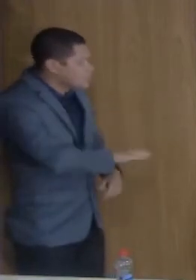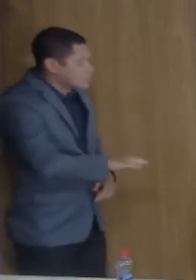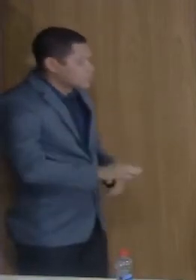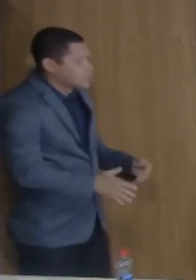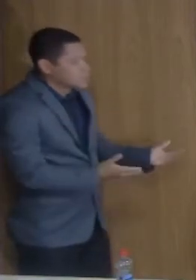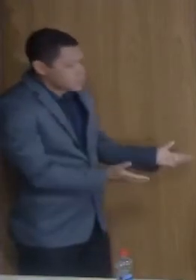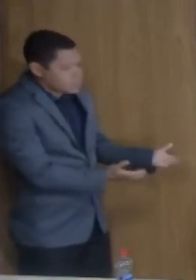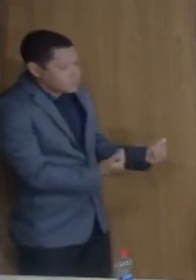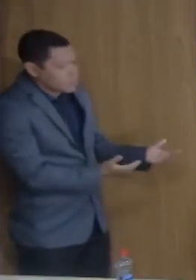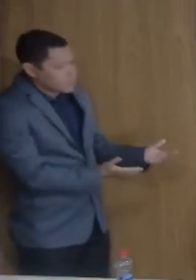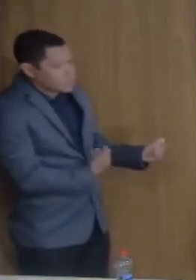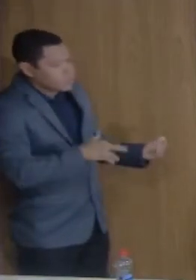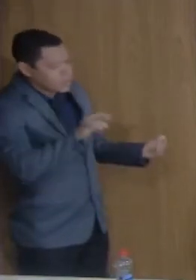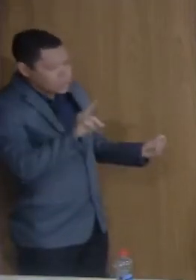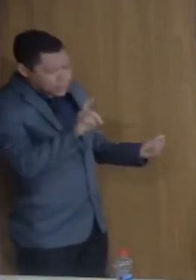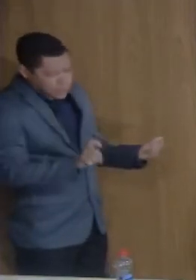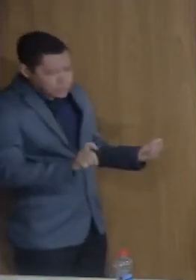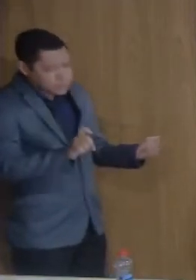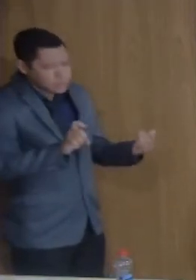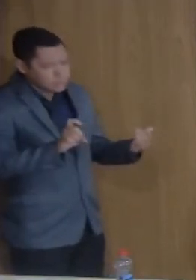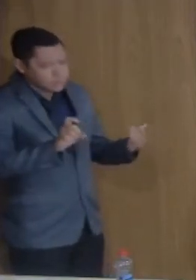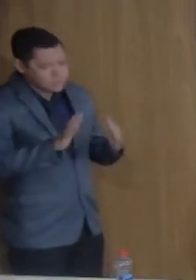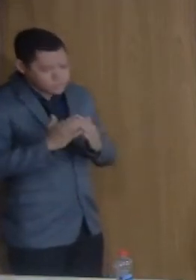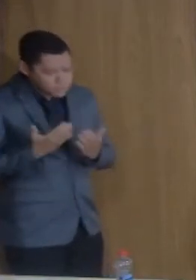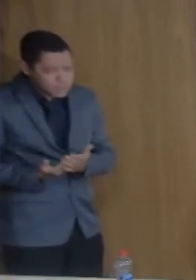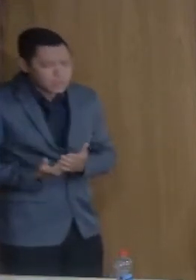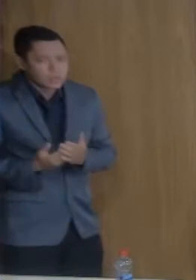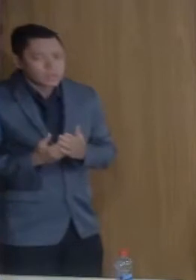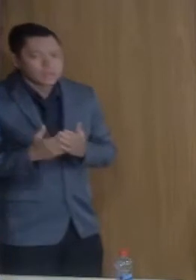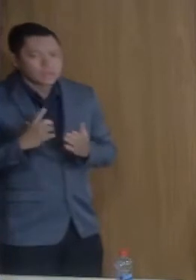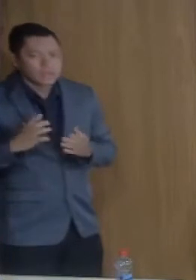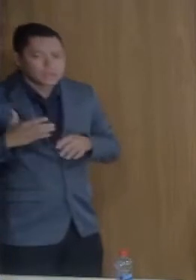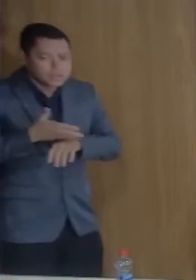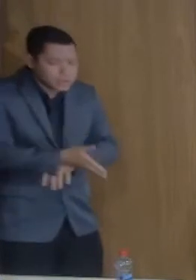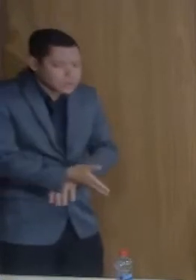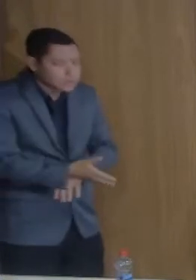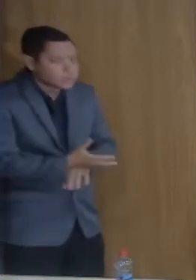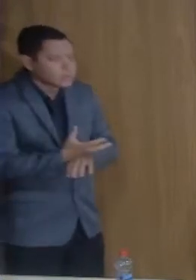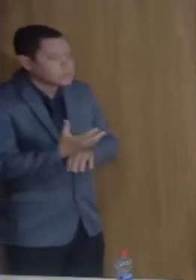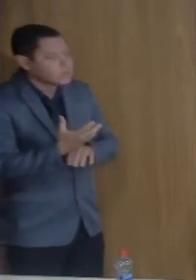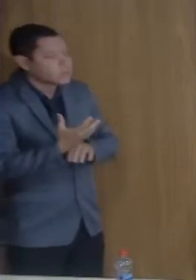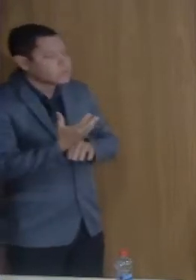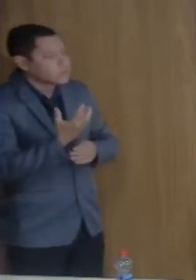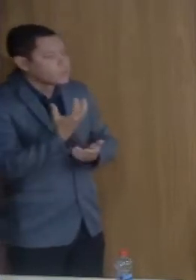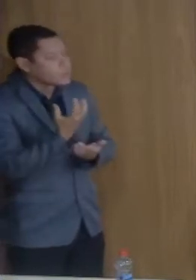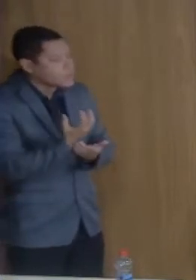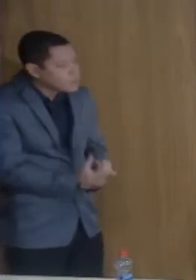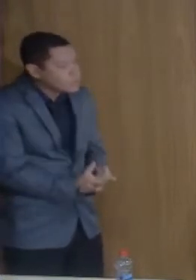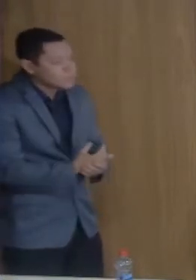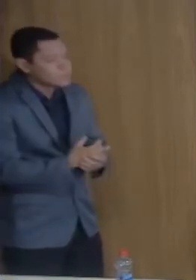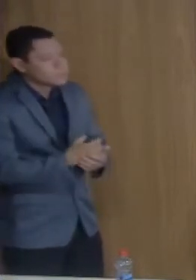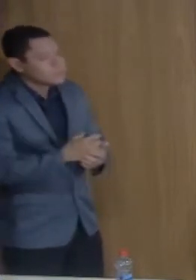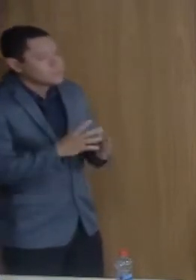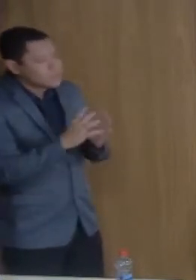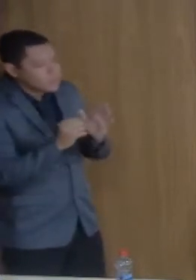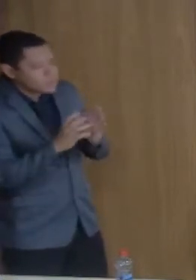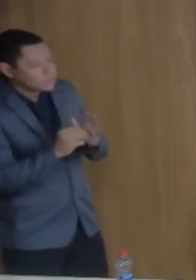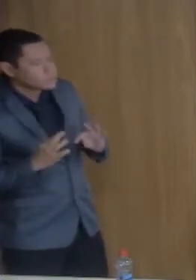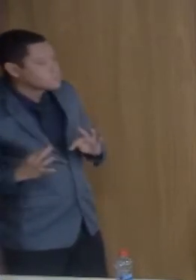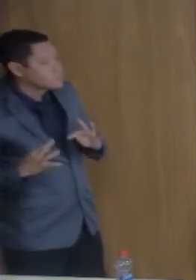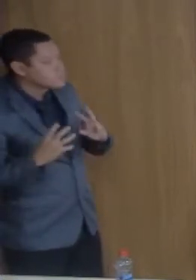rede o acesso às aulas e conteúdos em observância ao calendário aprovado pelo